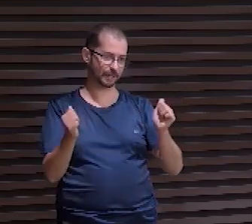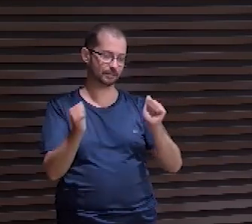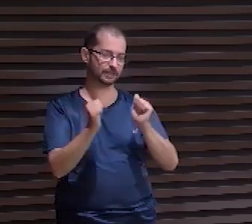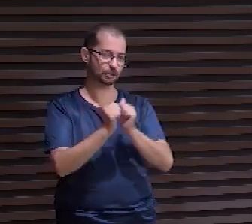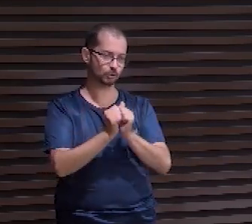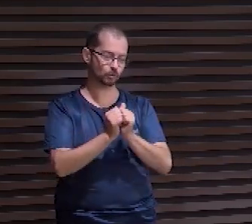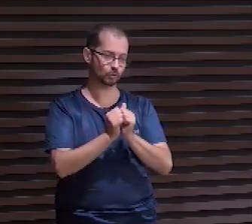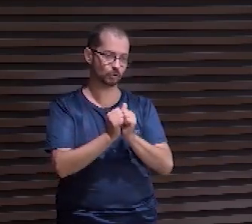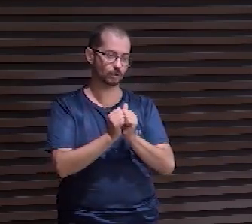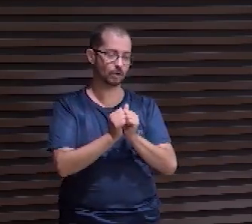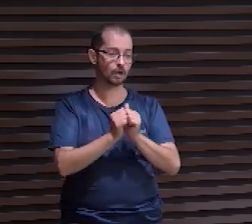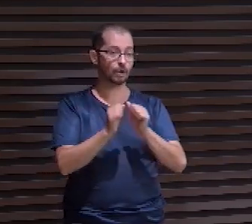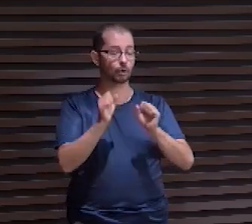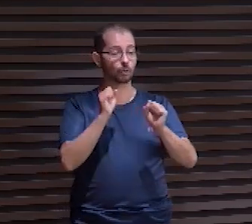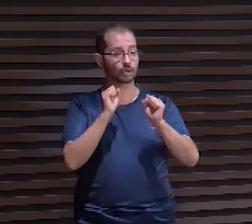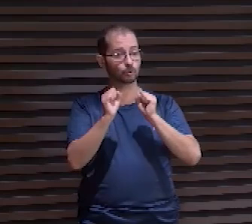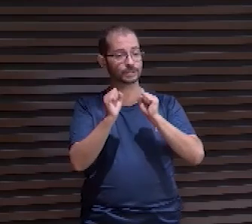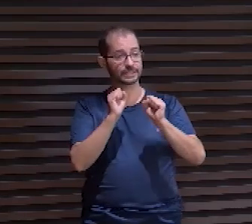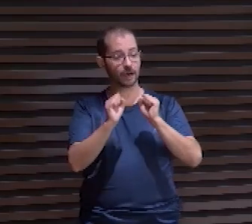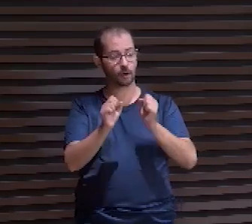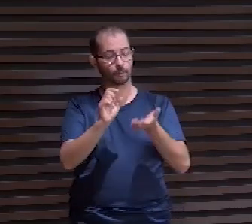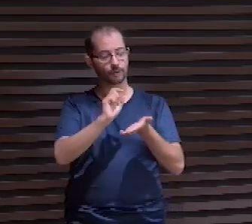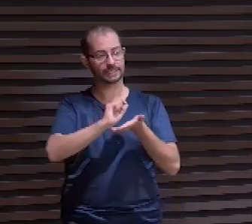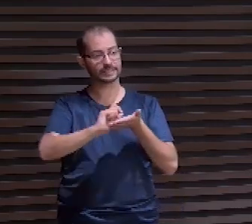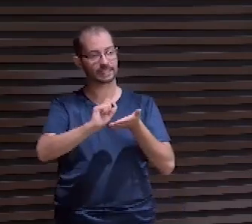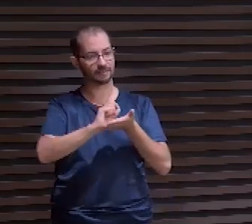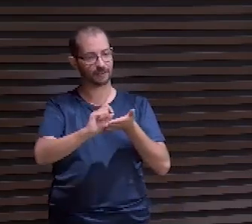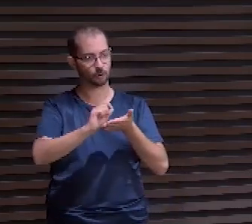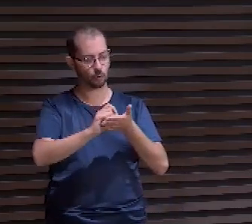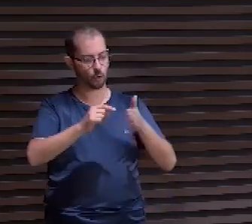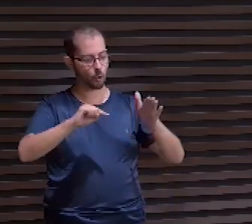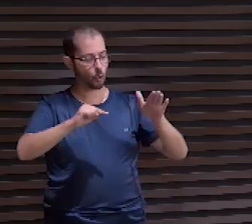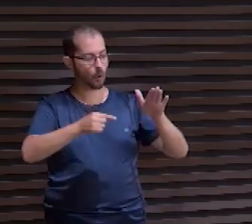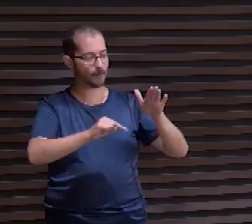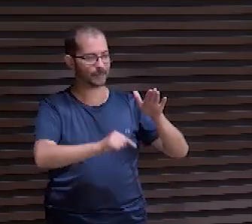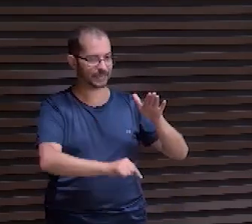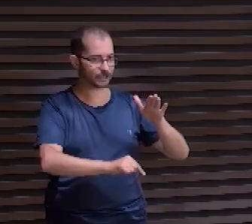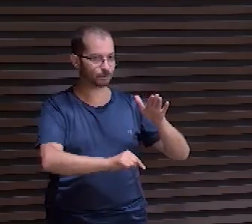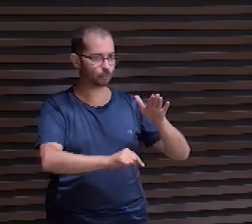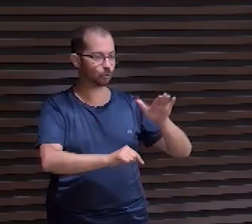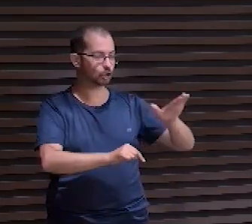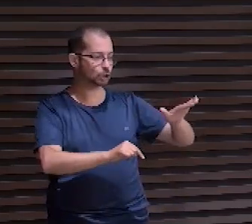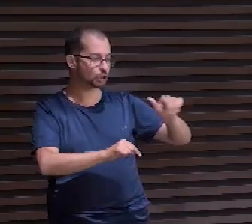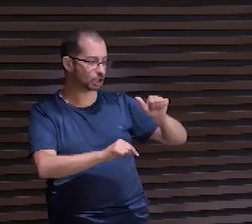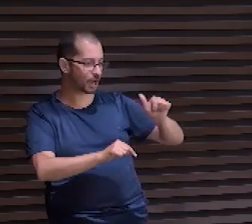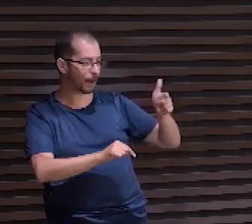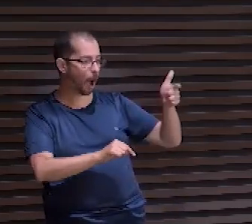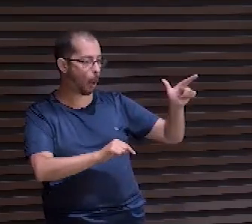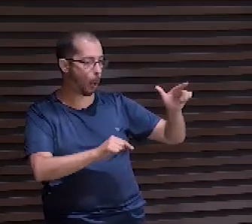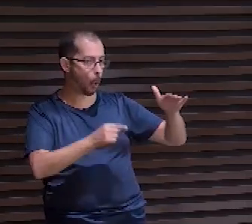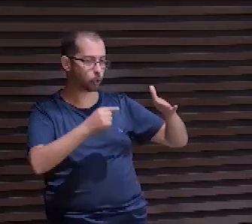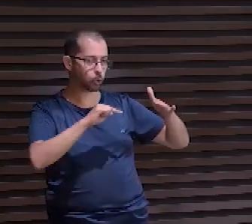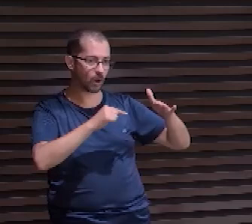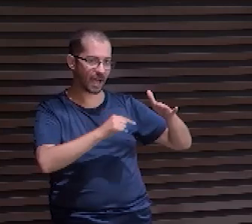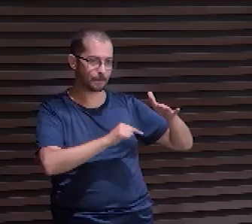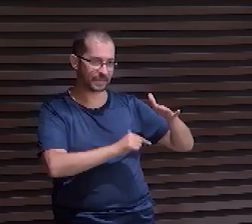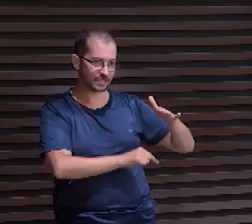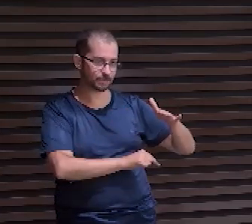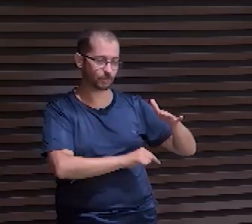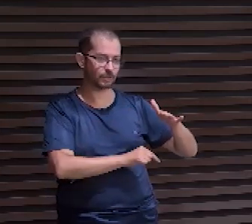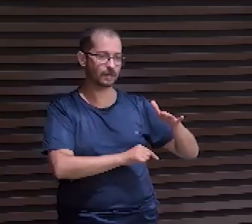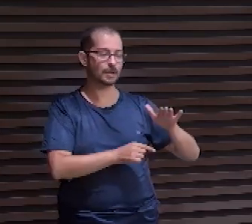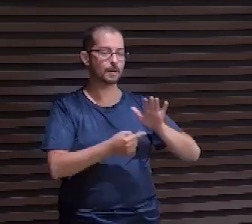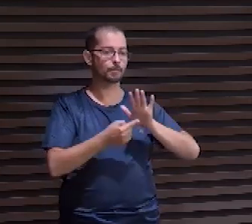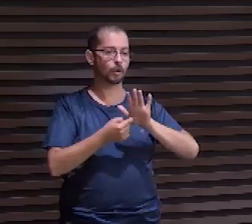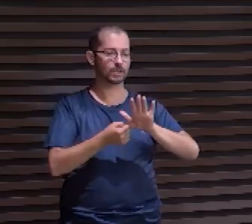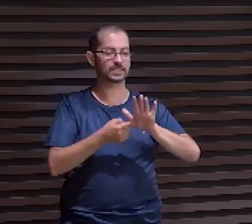Quando o salmista escreveu: um abismo chama outro abismo, ele descrevia que o eterno Espírito de